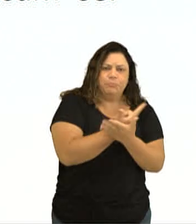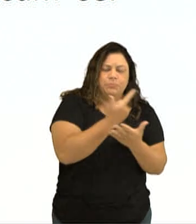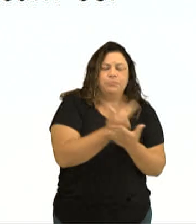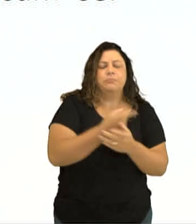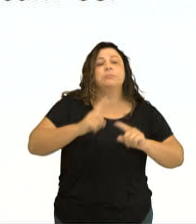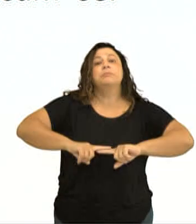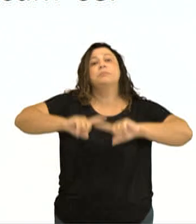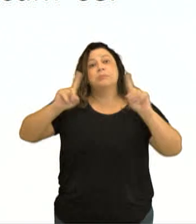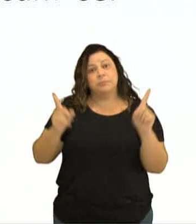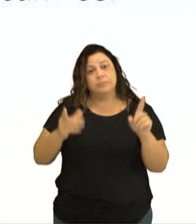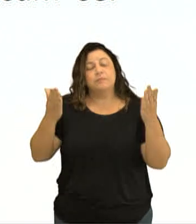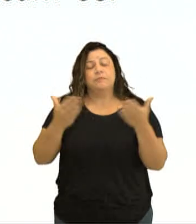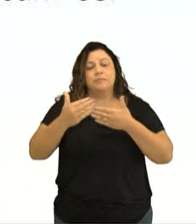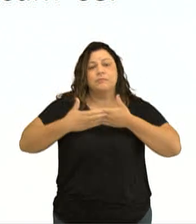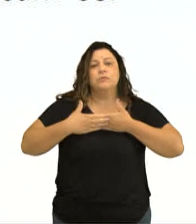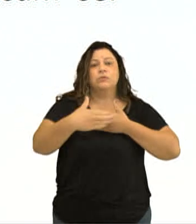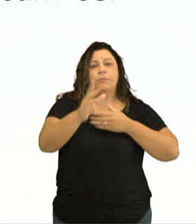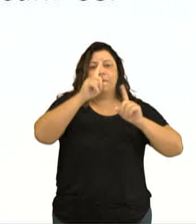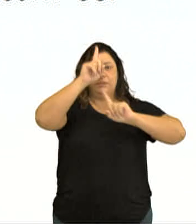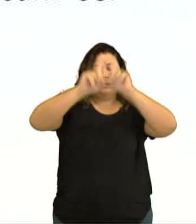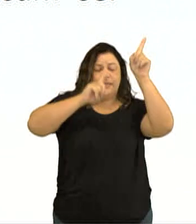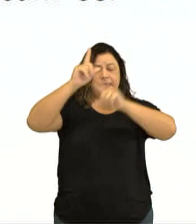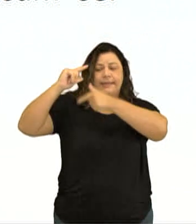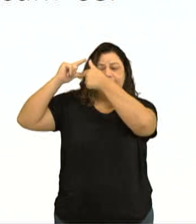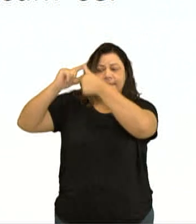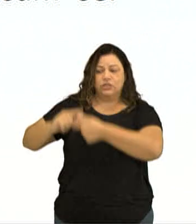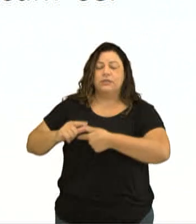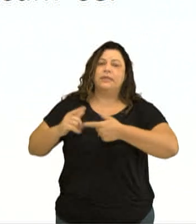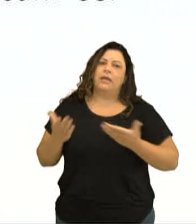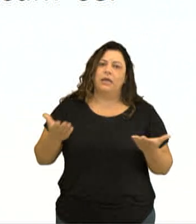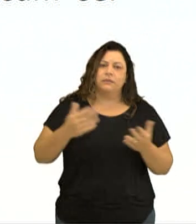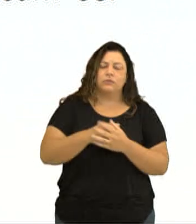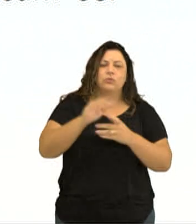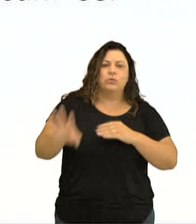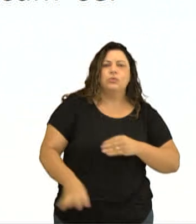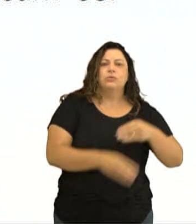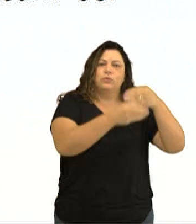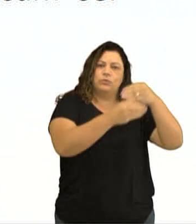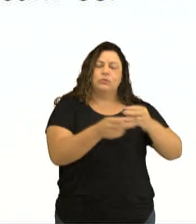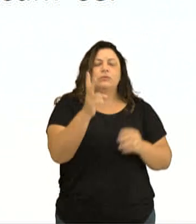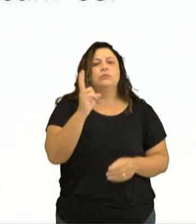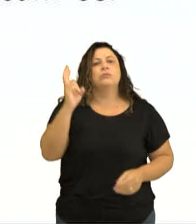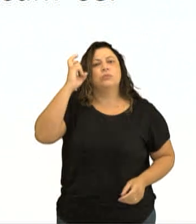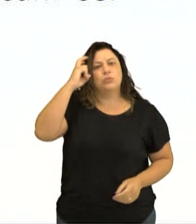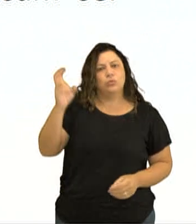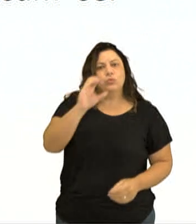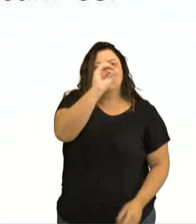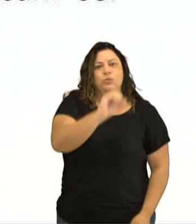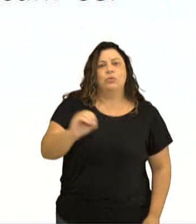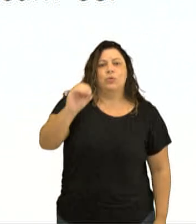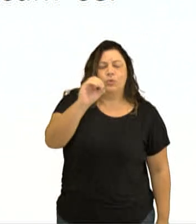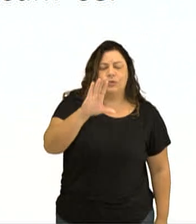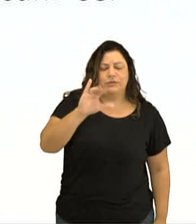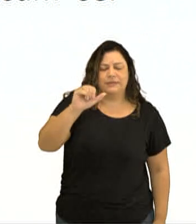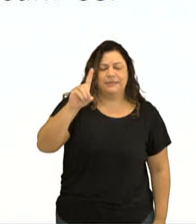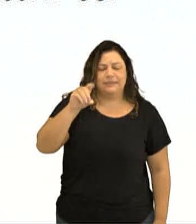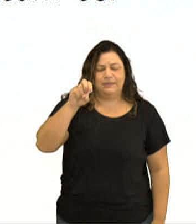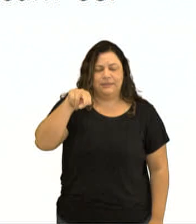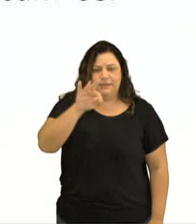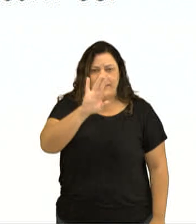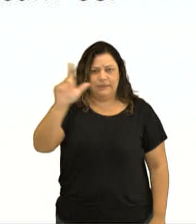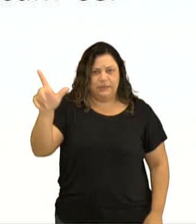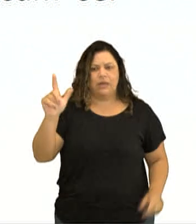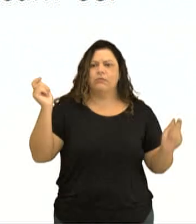Portanto, se estou partindo da ideia de clássico e estou inserida em uma cultura ocidental, você já pode rapidamente